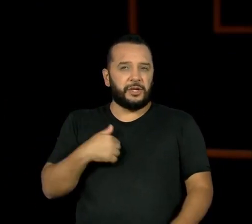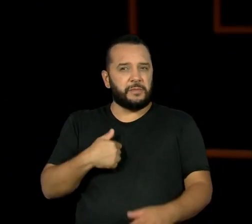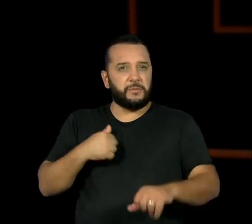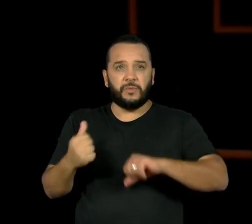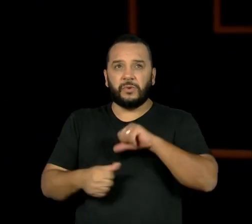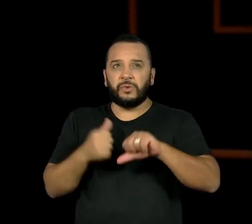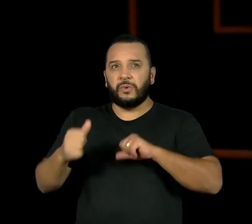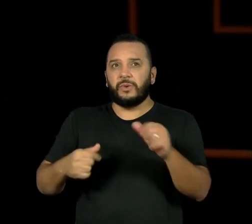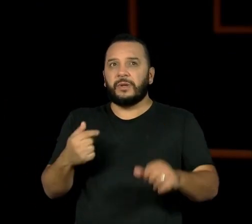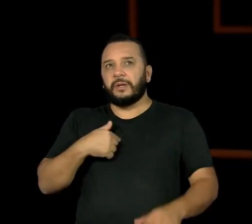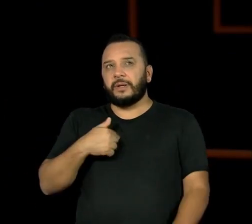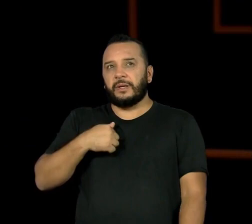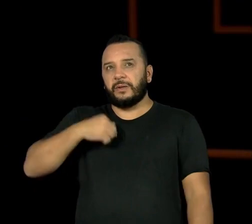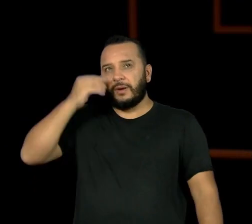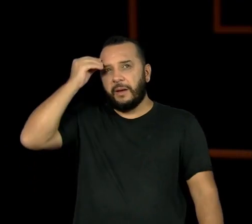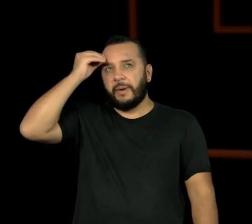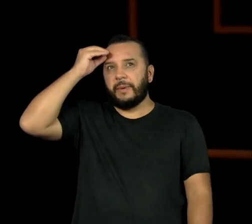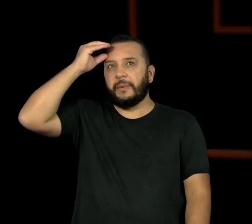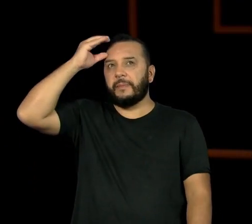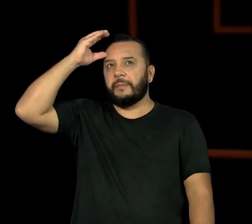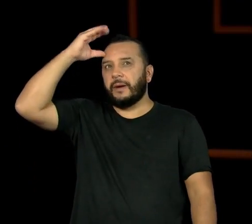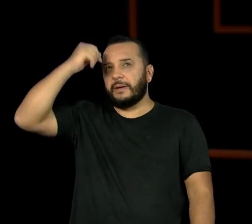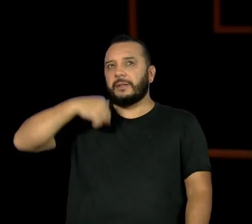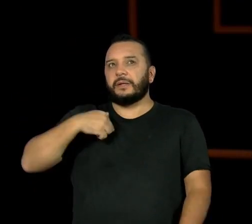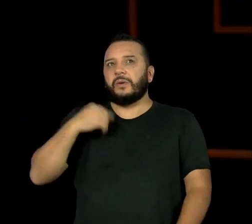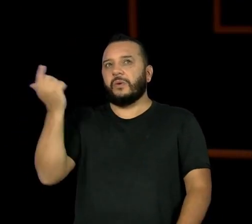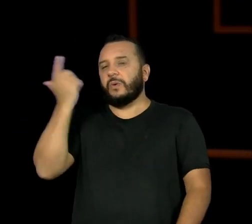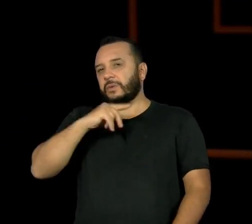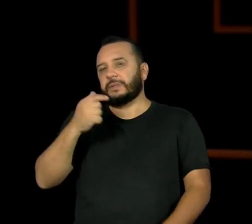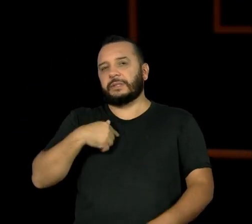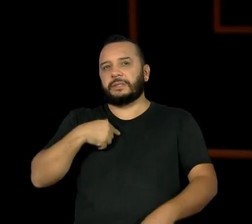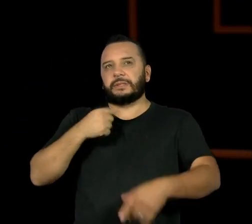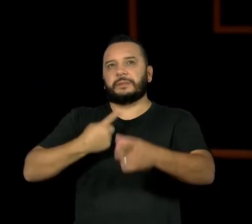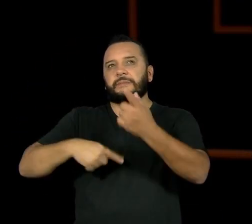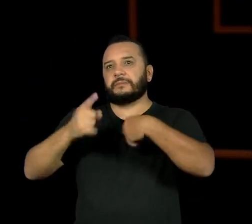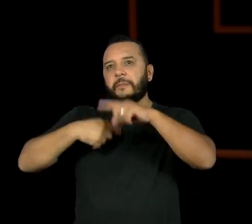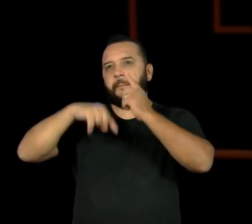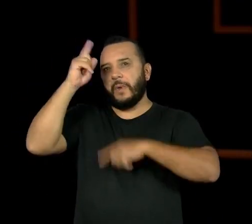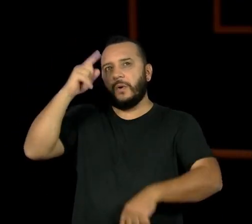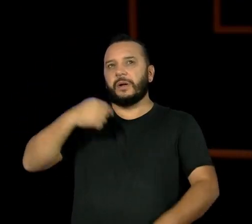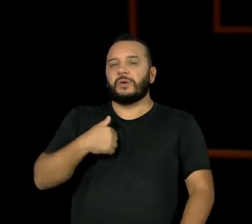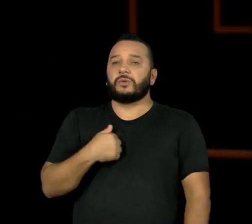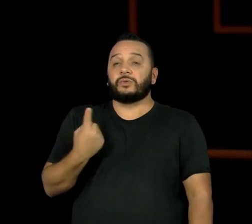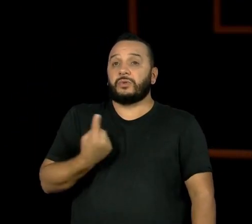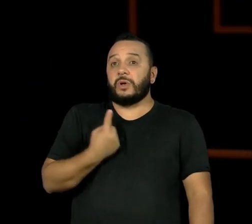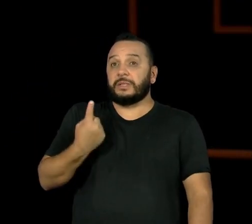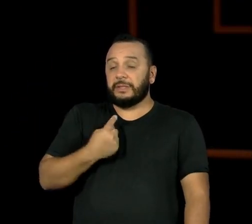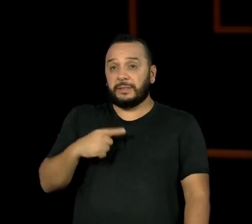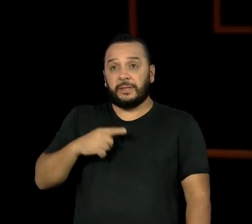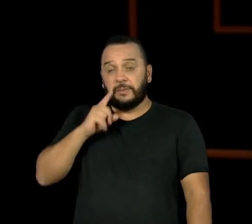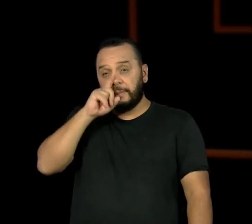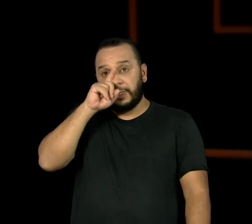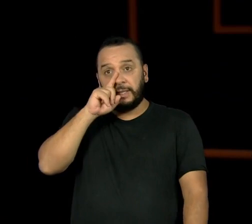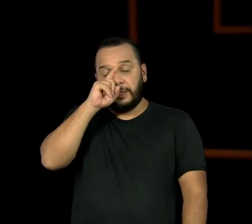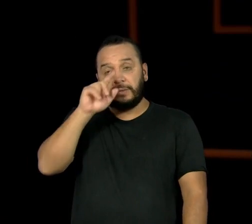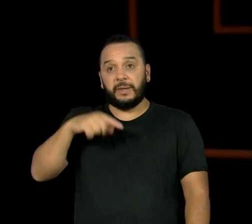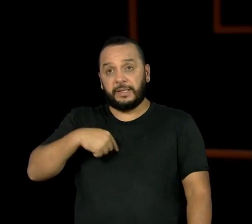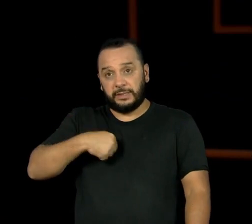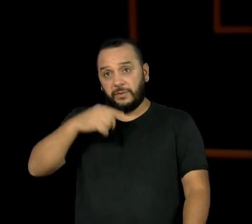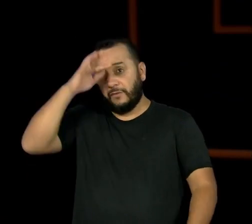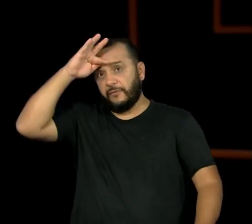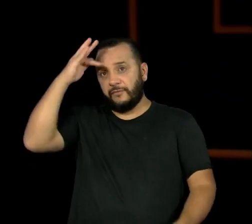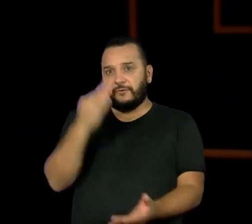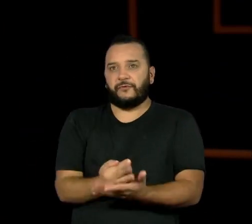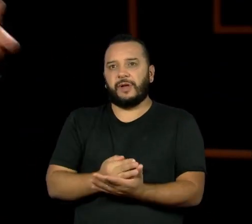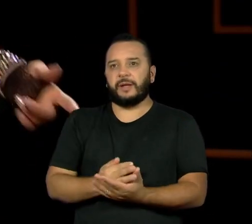o crescimento que me deu um upgrade de poder estar sozinha correndo perigo com fé para não correr.